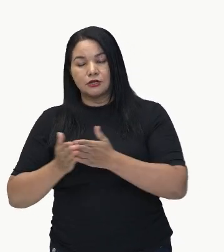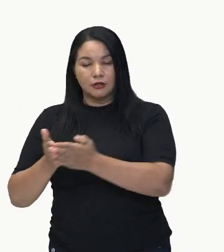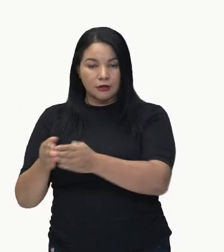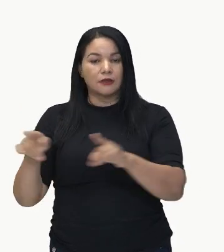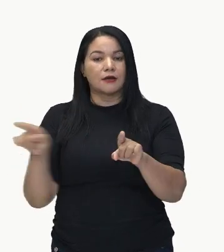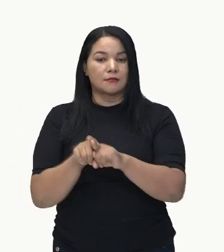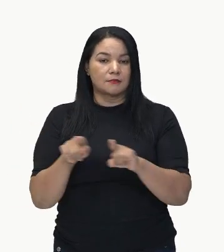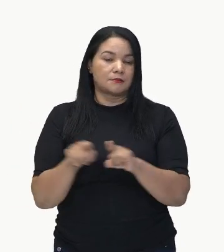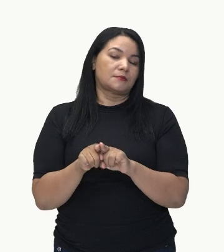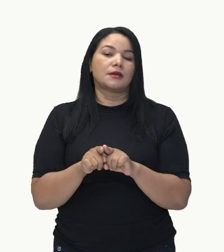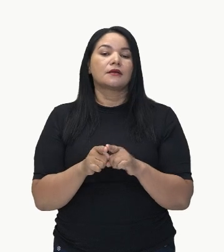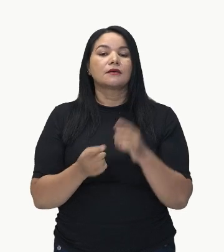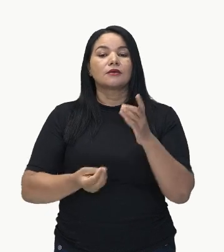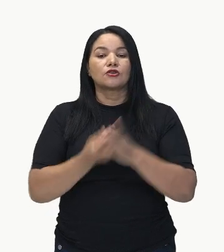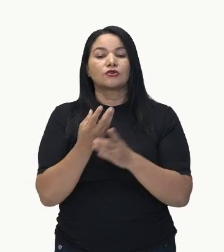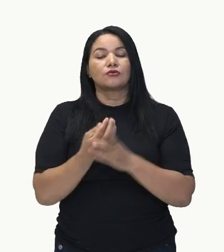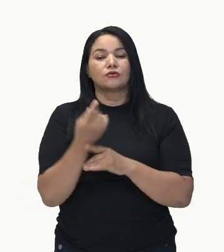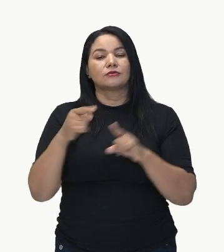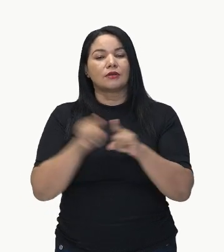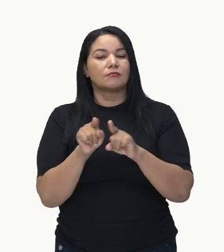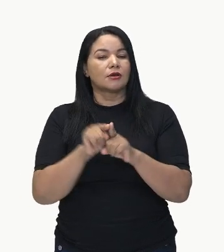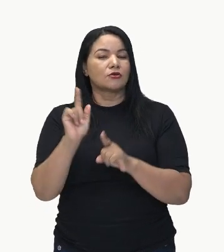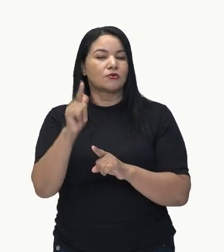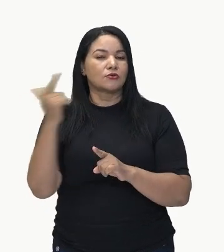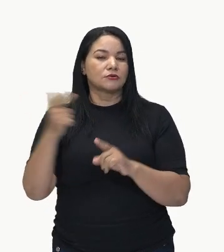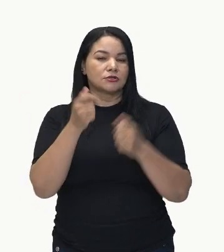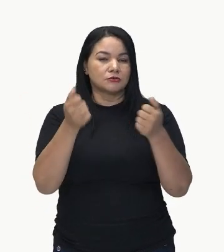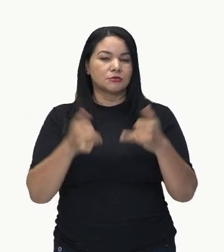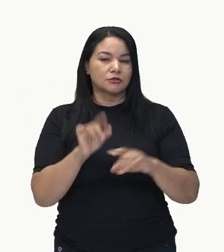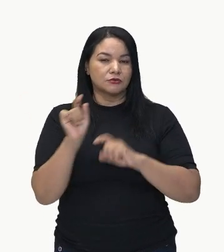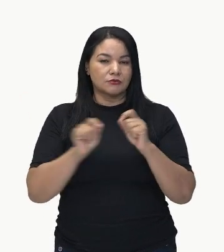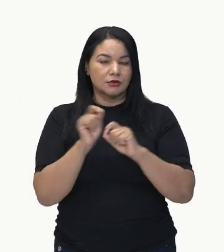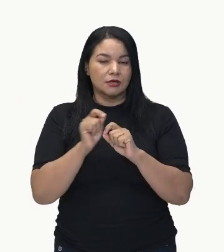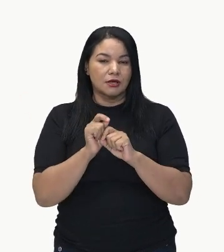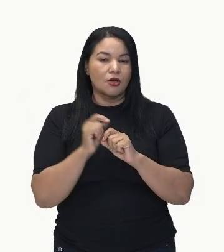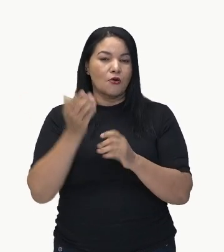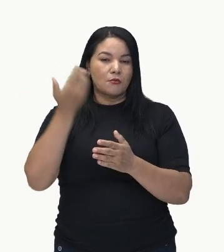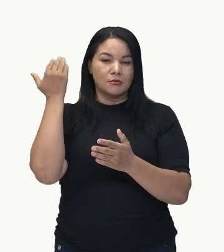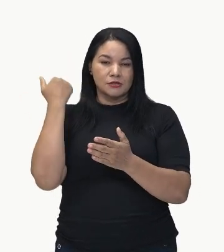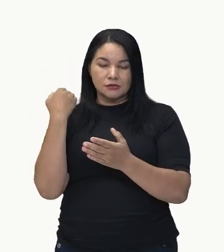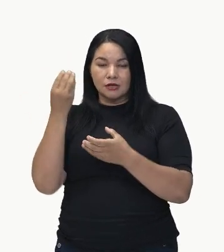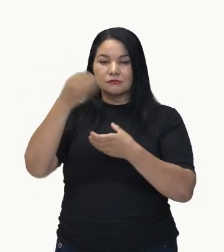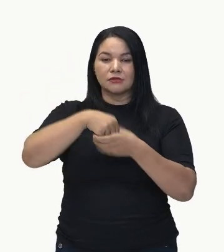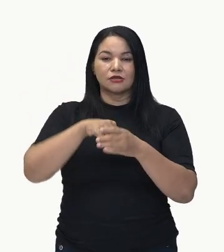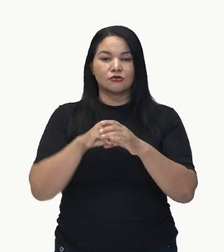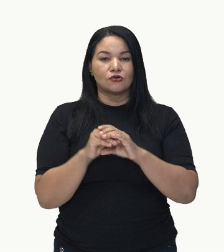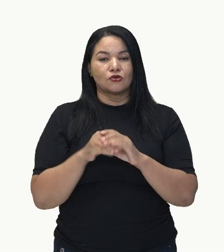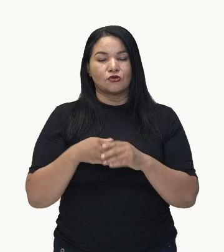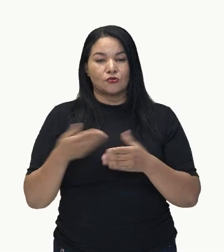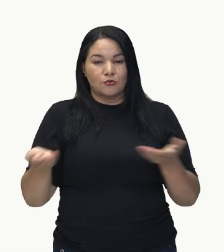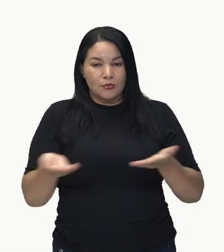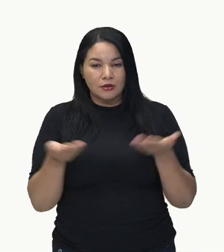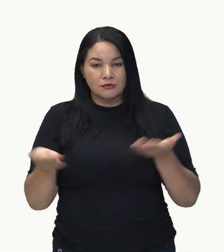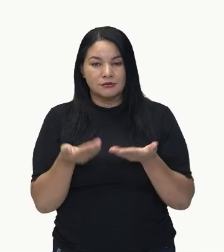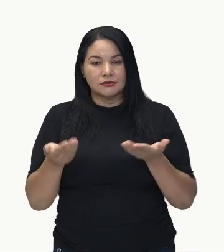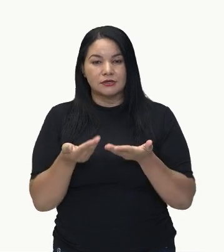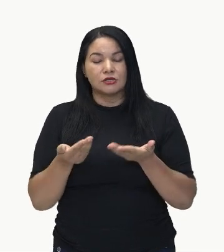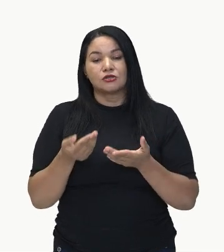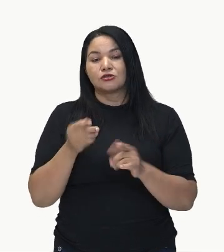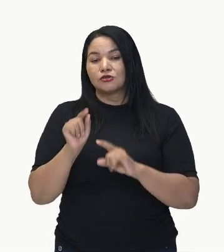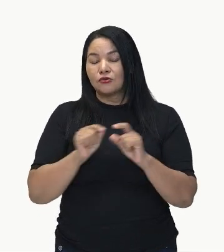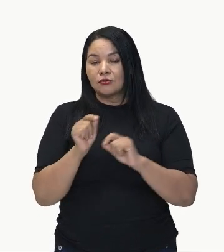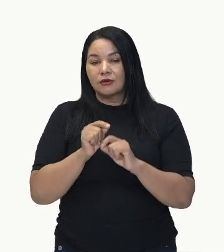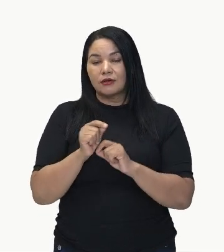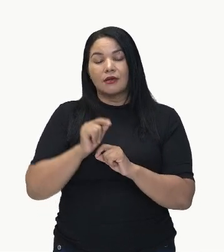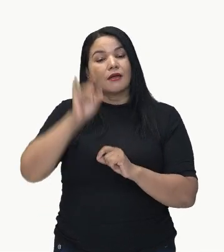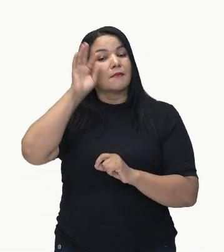aí que ele fala, né, da questão do passado dentro do presente e do futuro já dentro de nós, ou seja, o futuro,